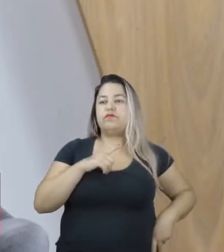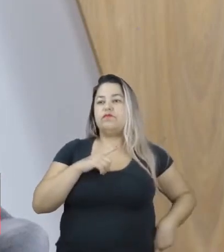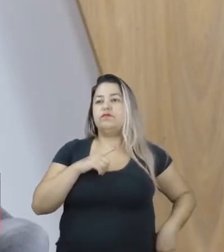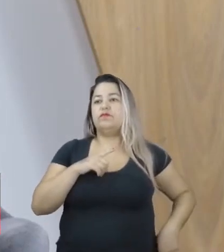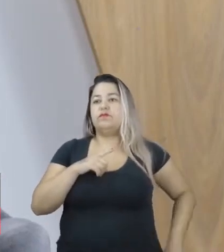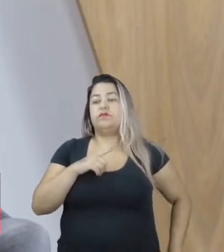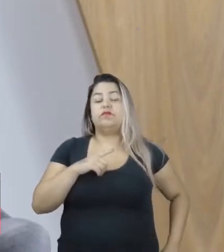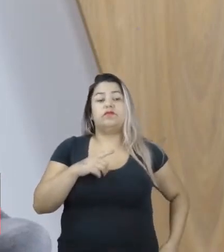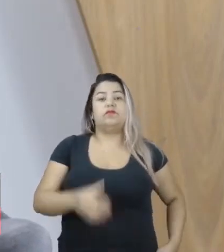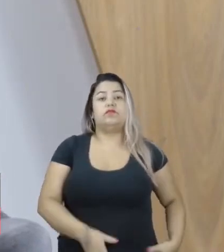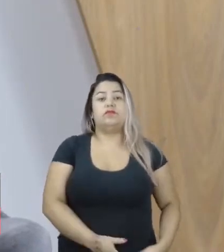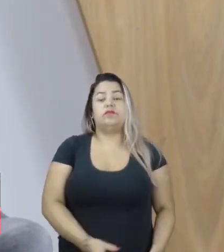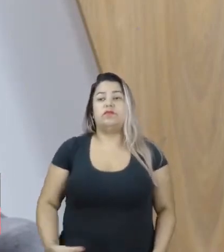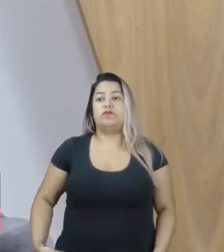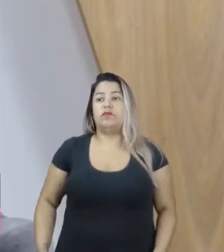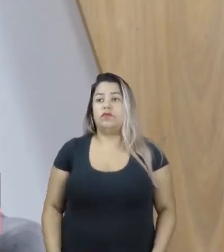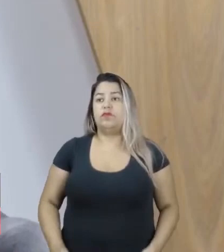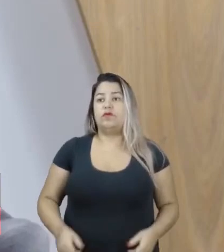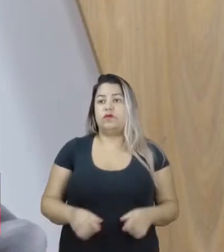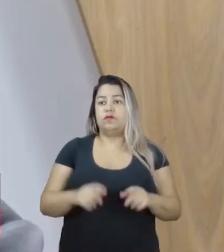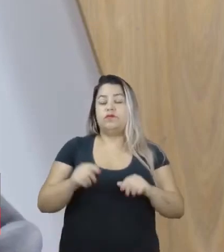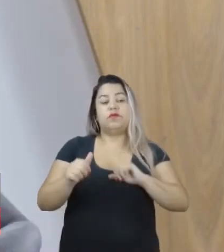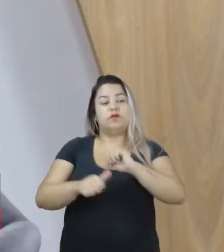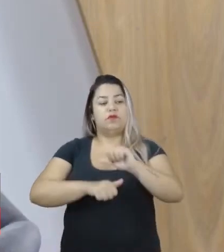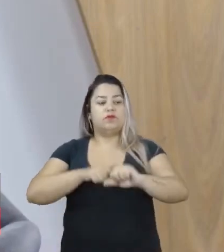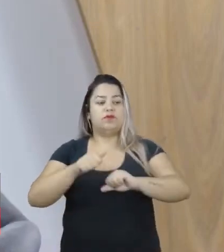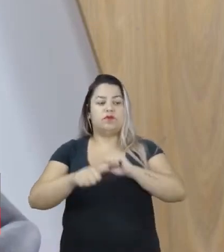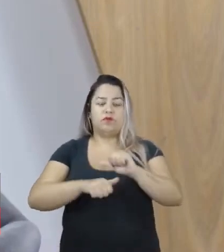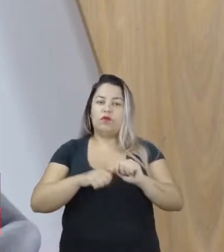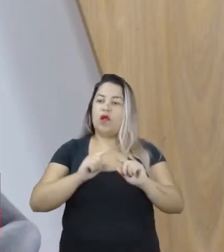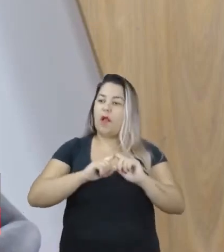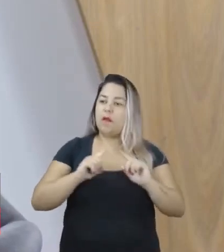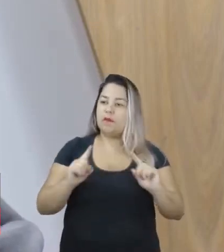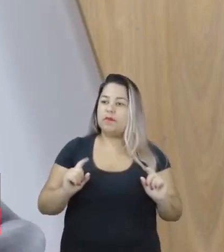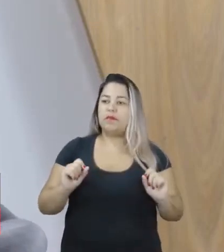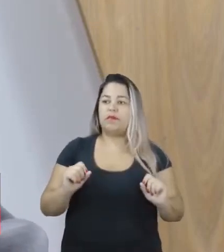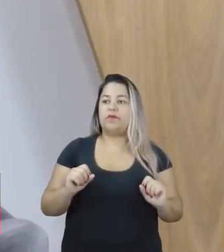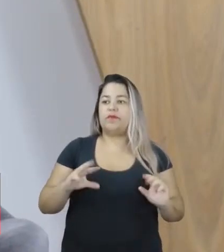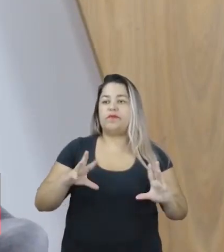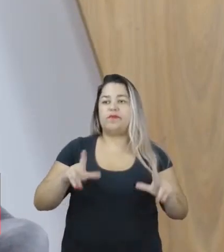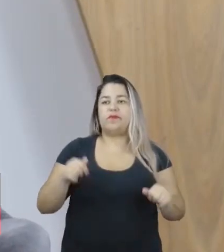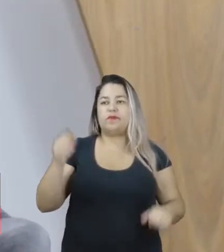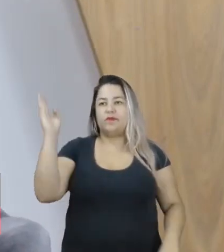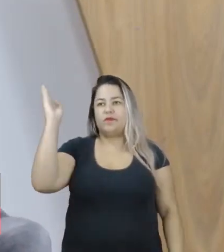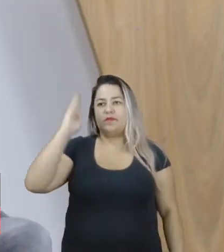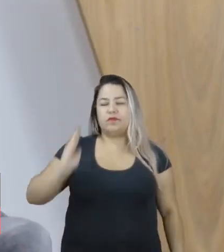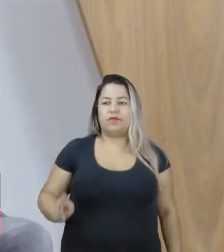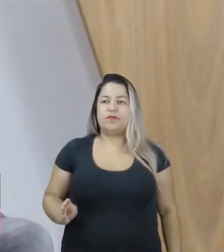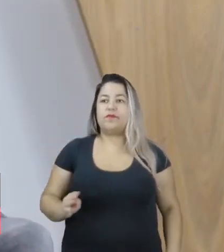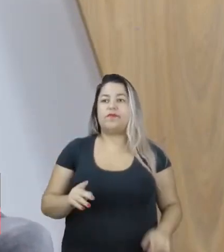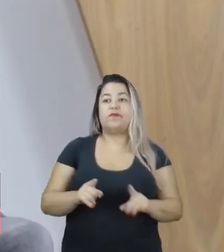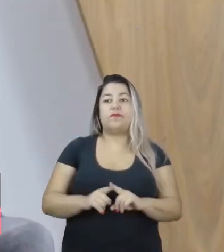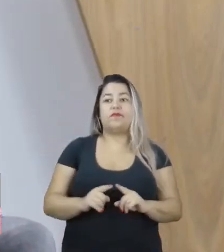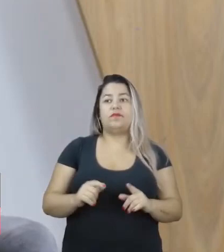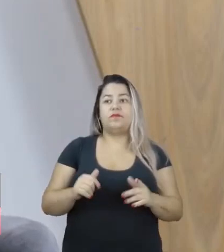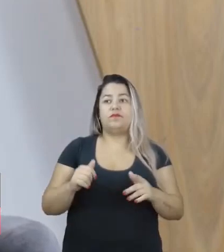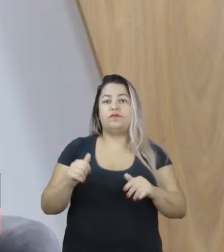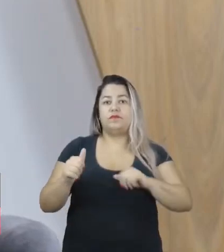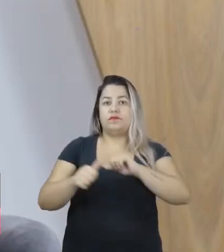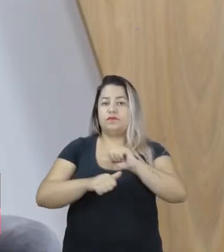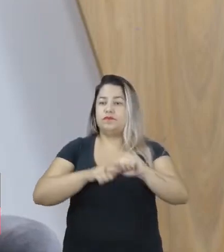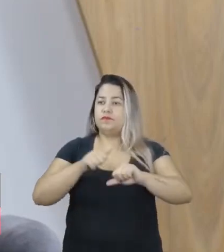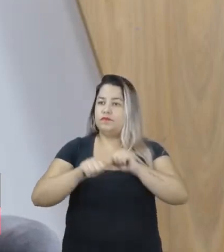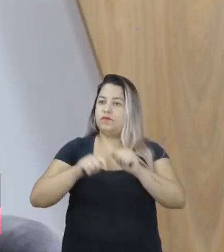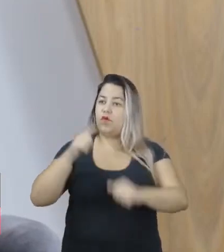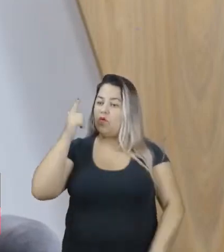quem está tirando ainda é muito, não era ainda a troca. Mas a gente vai precisar que todos os brasileiros troquem da carteira até, a gente quer